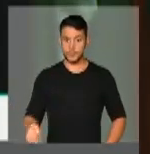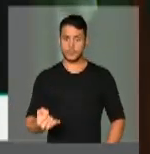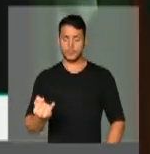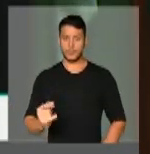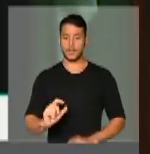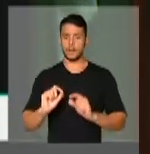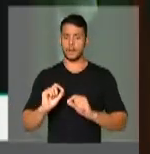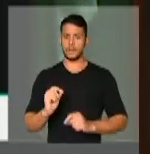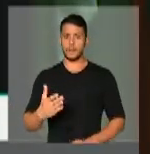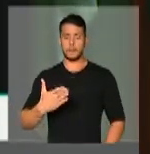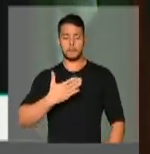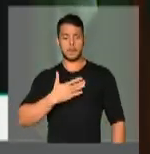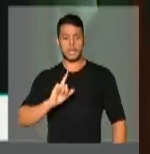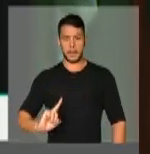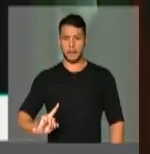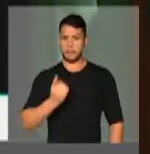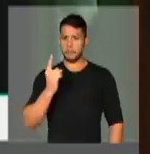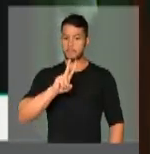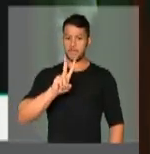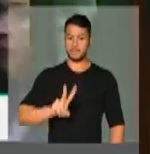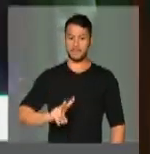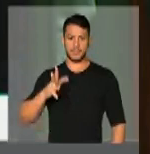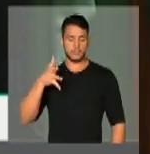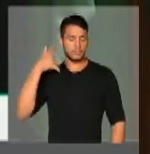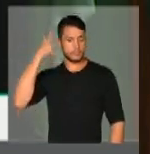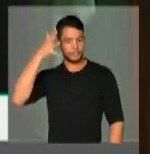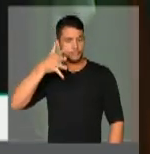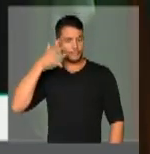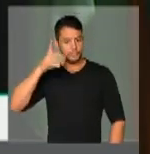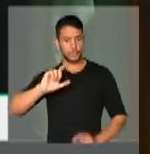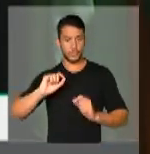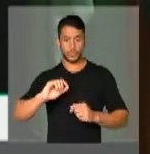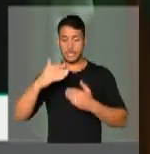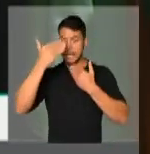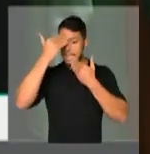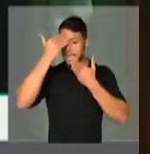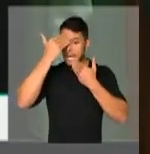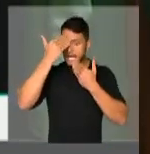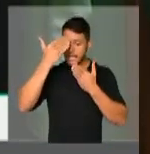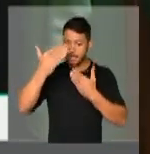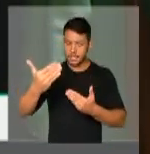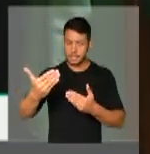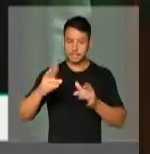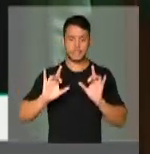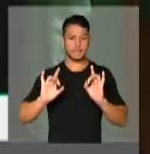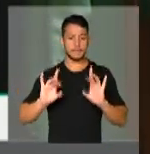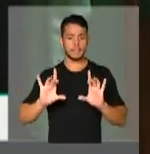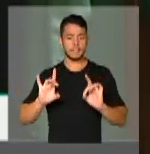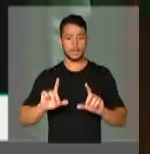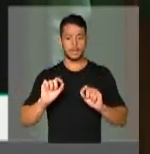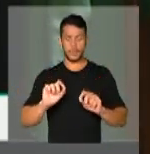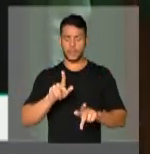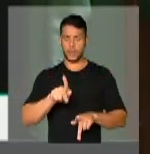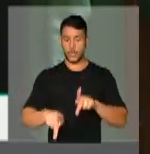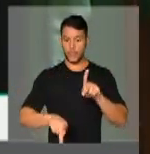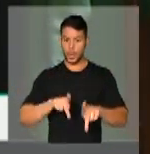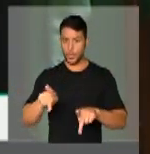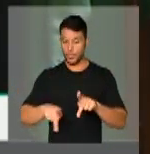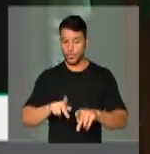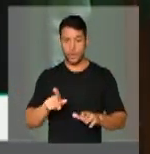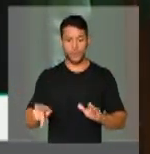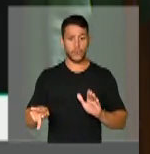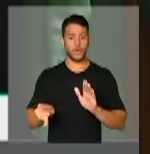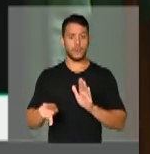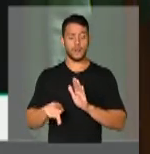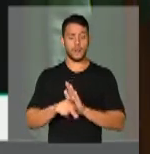Nosso primeiro pronunciamento aqui na Câmara dos Deputados, fazer um agradecimento de maneira muito especial ao povo de Pernambuco.